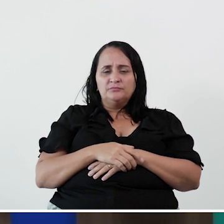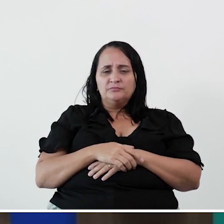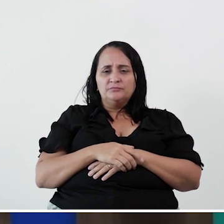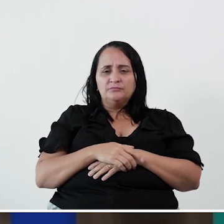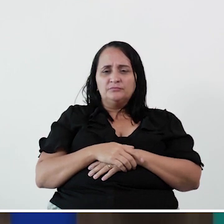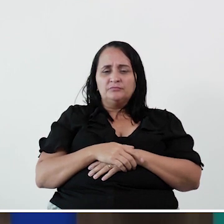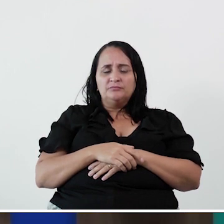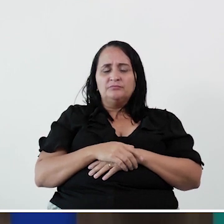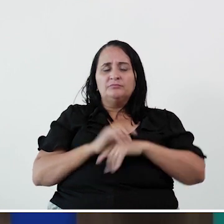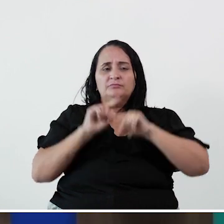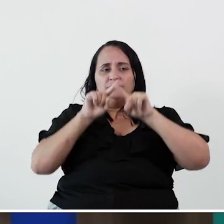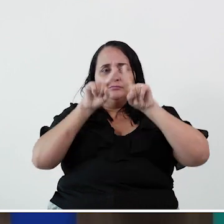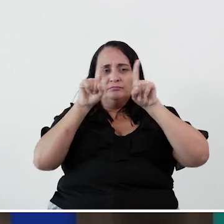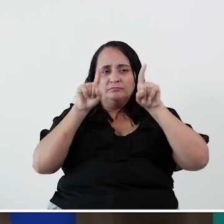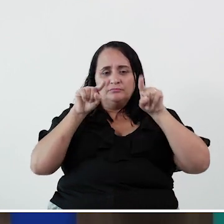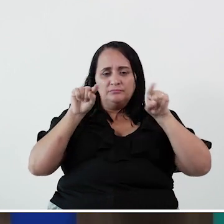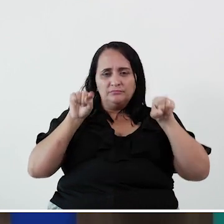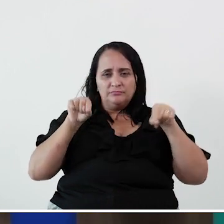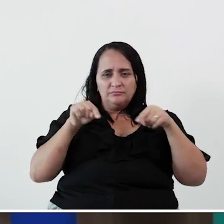Chaves,